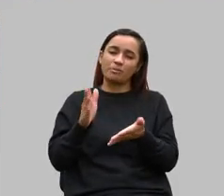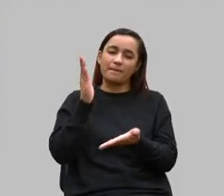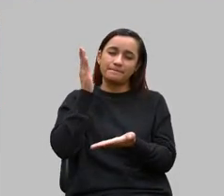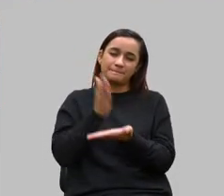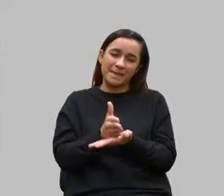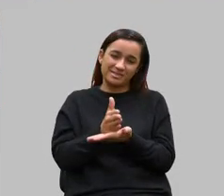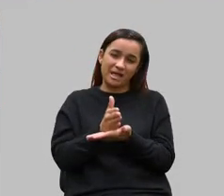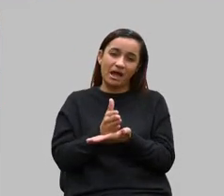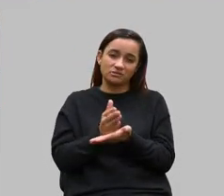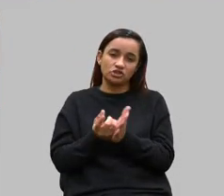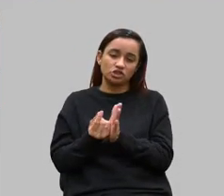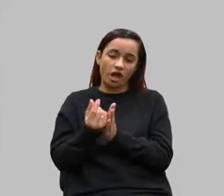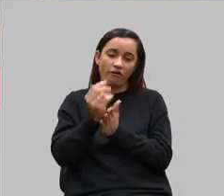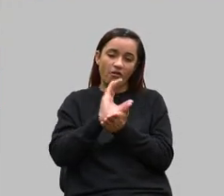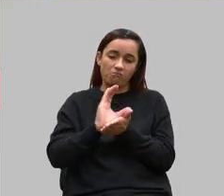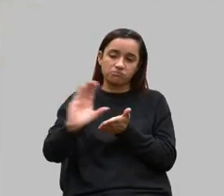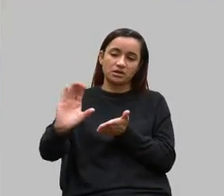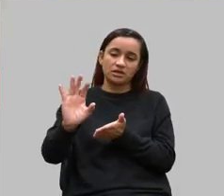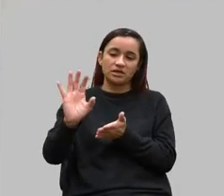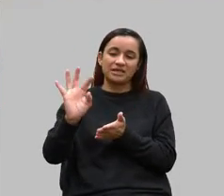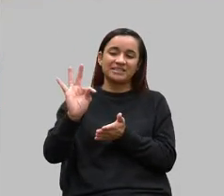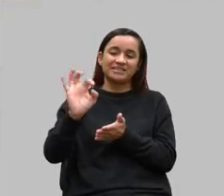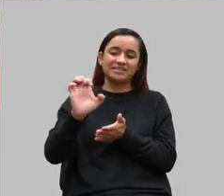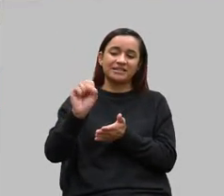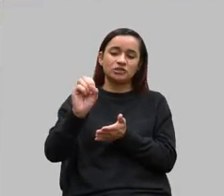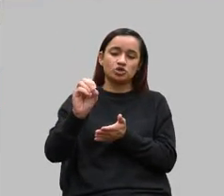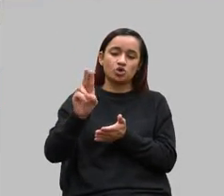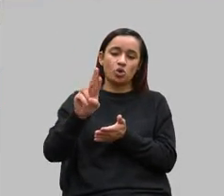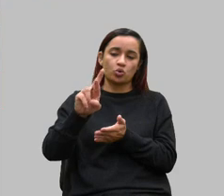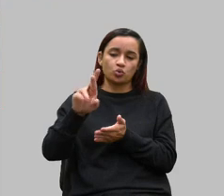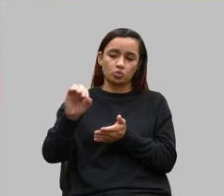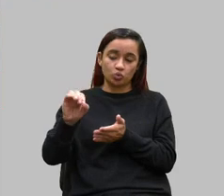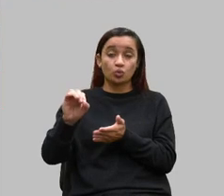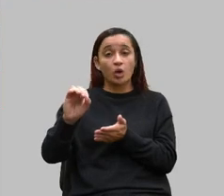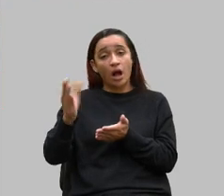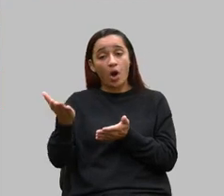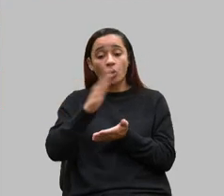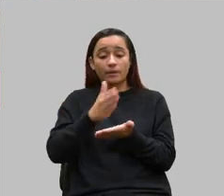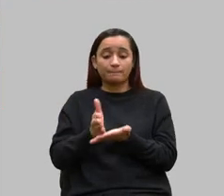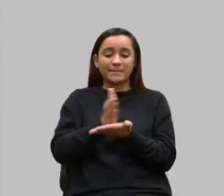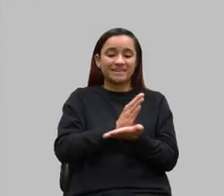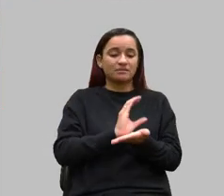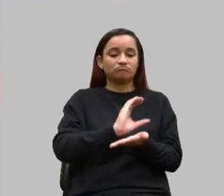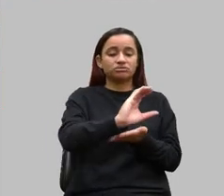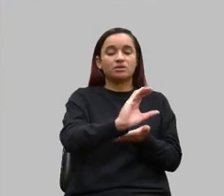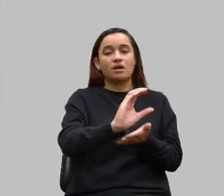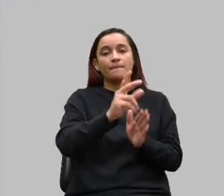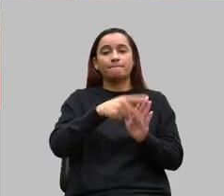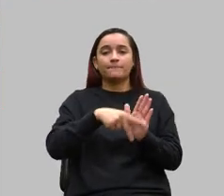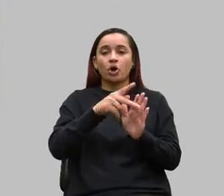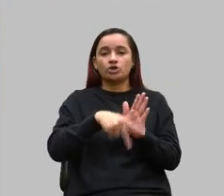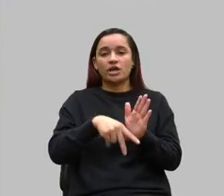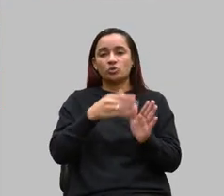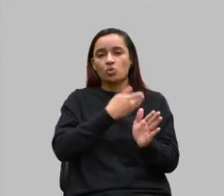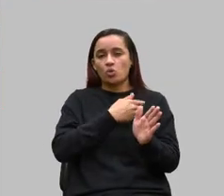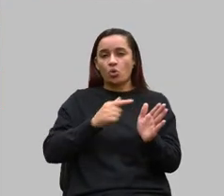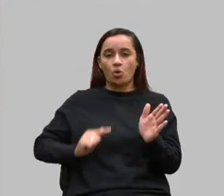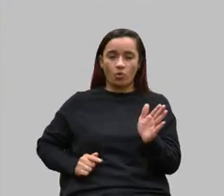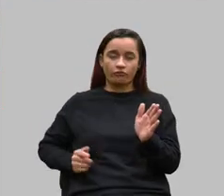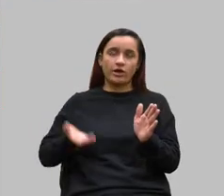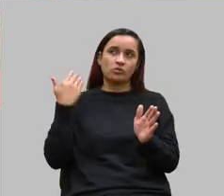foram direcionadas ao Tesouro e metade em em em projetos que o governo vislumbrava a época como